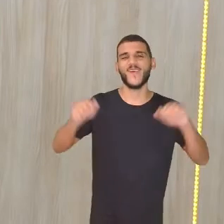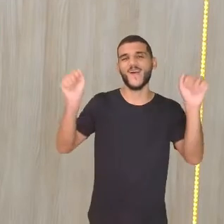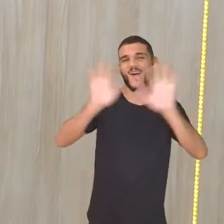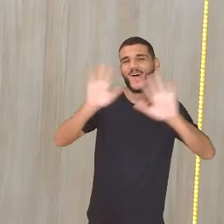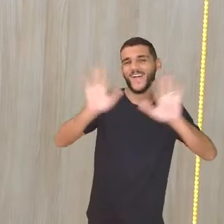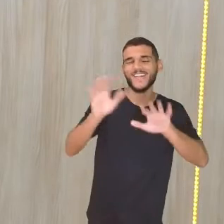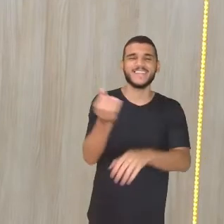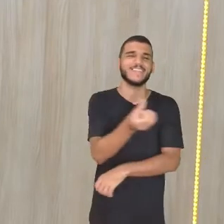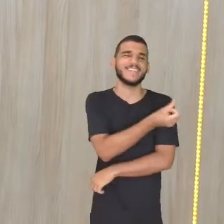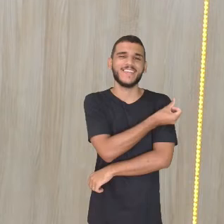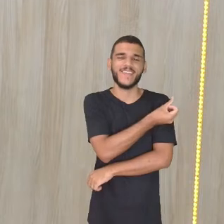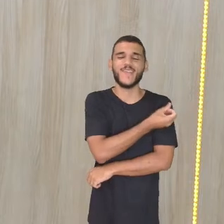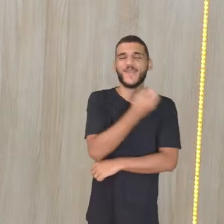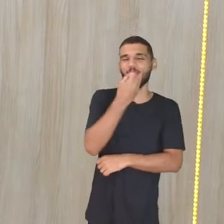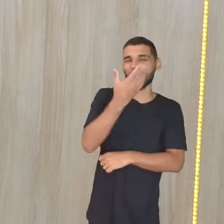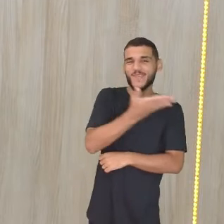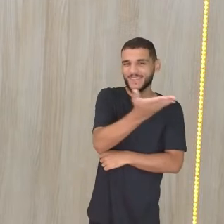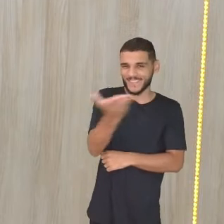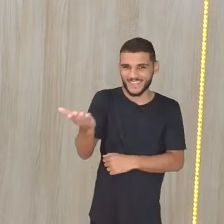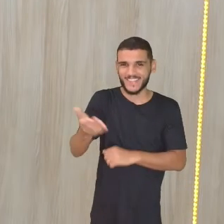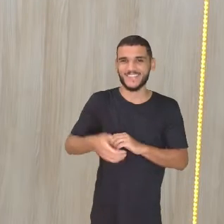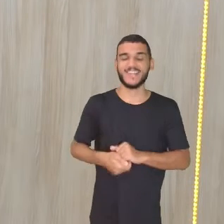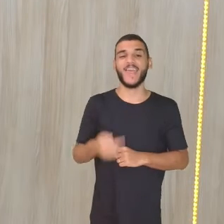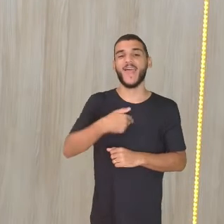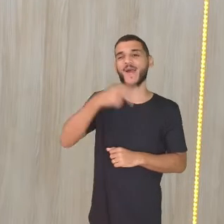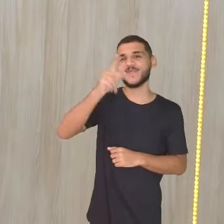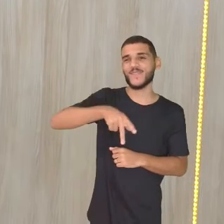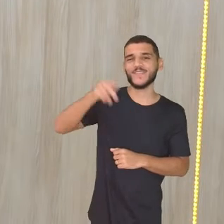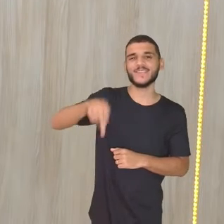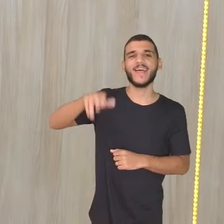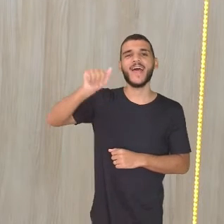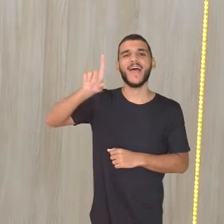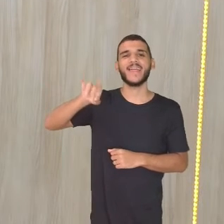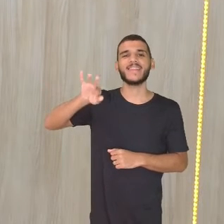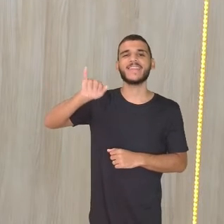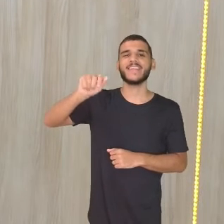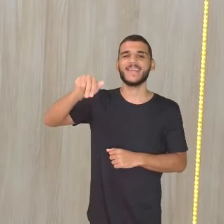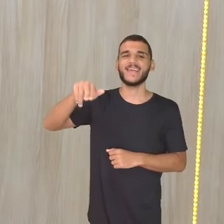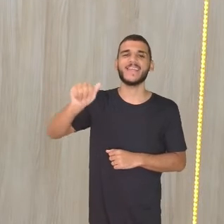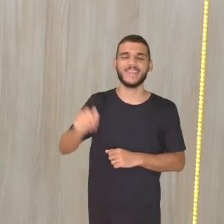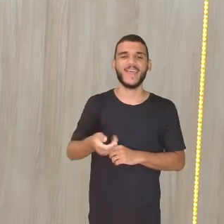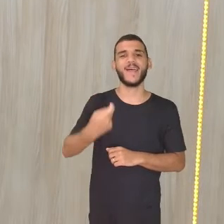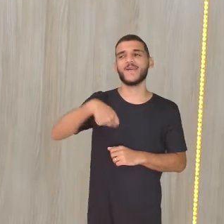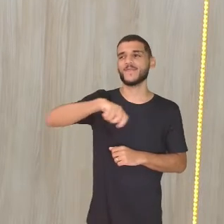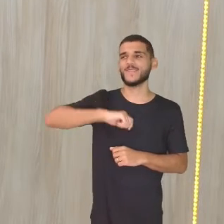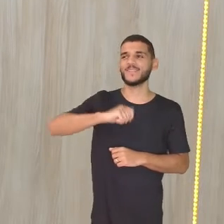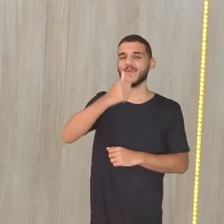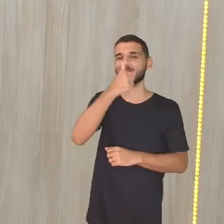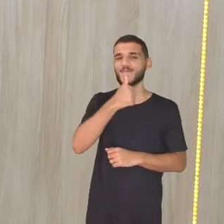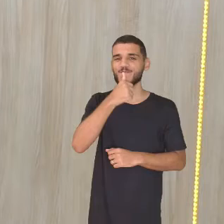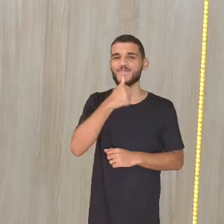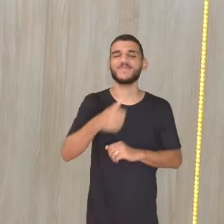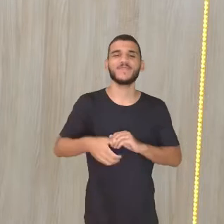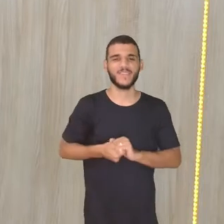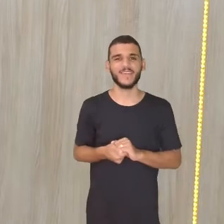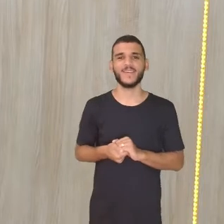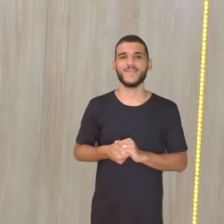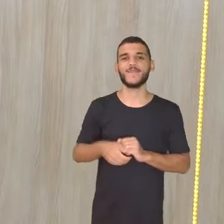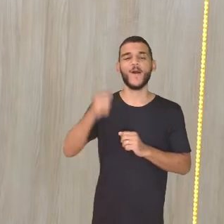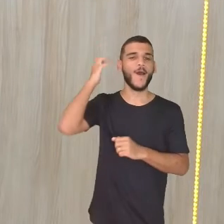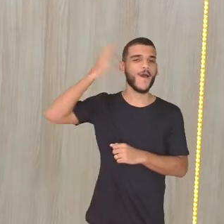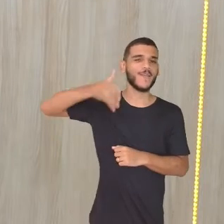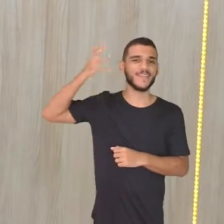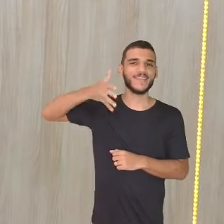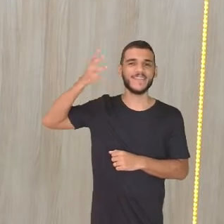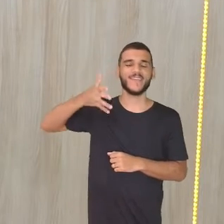Olá, sexto ano, tudo bem com vocês? Eu sou a professora Adriana Maria, este é o meu sinal. Vou me descrever para